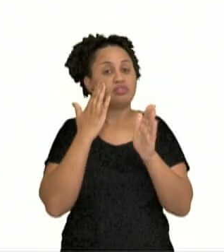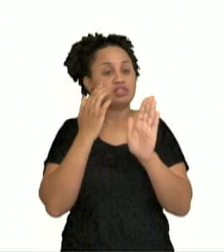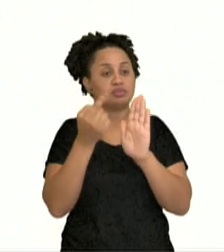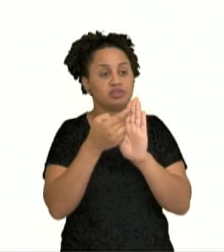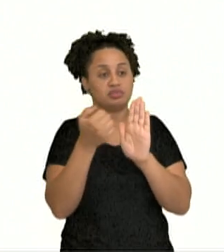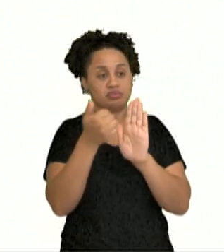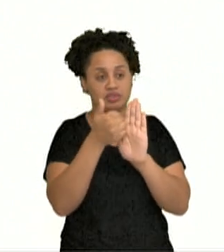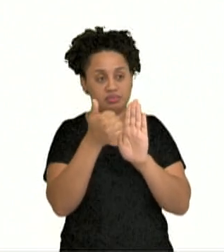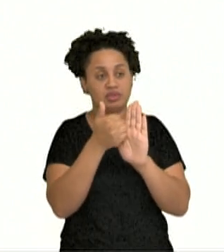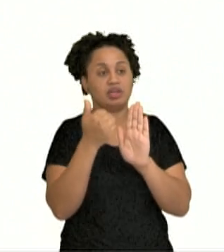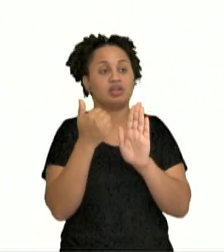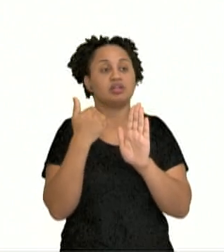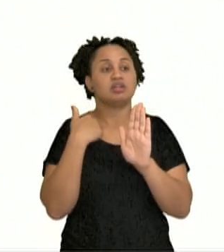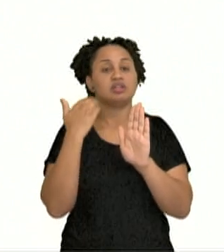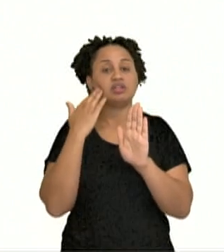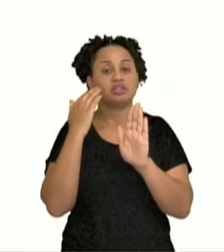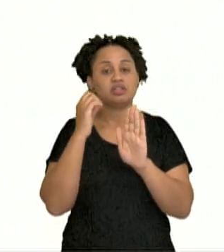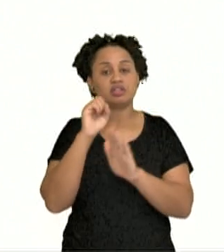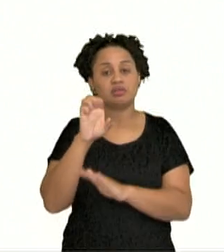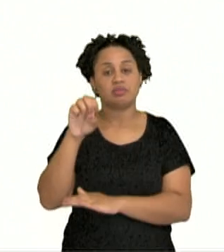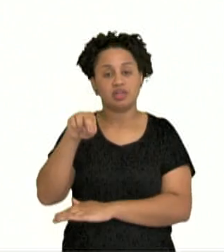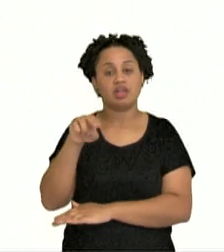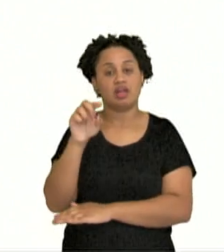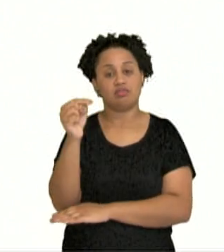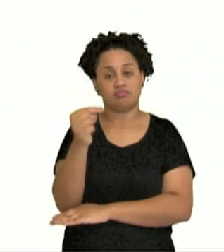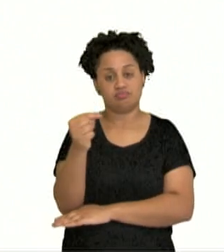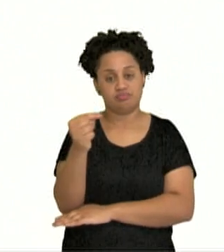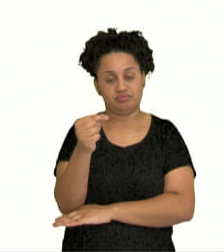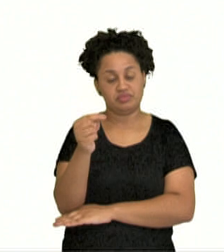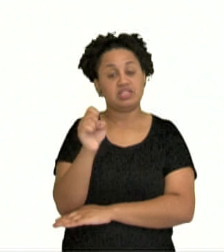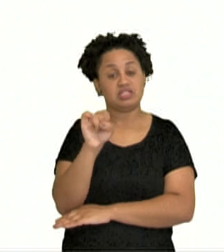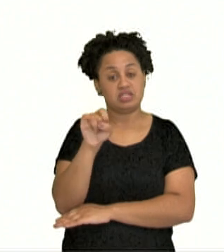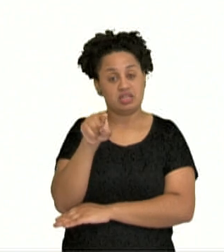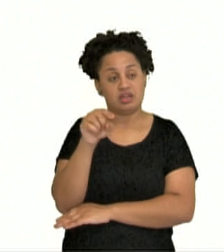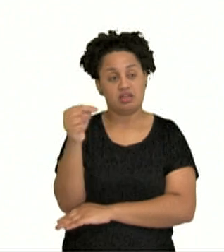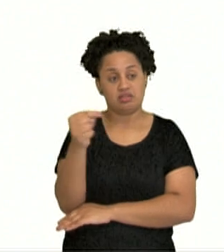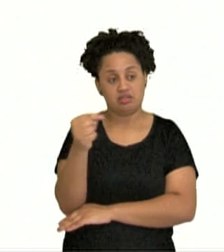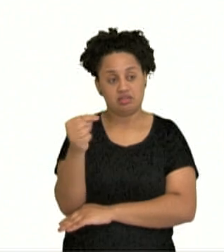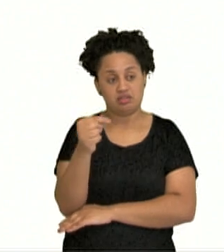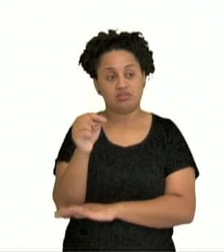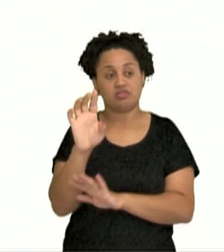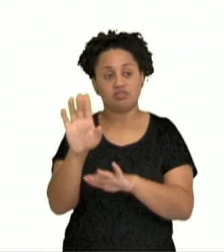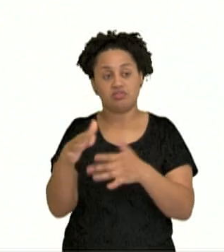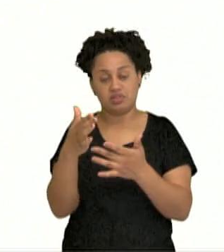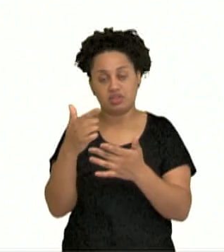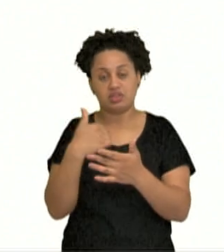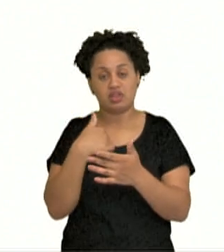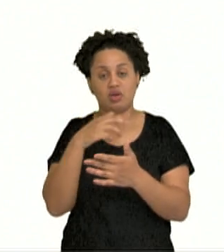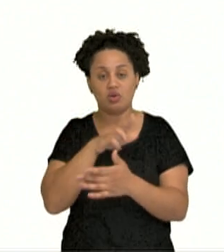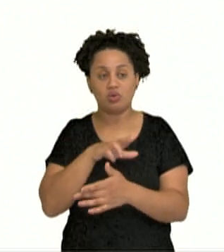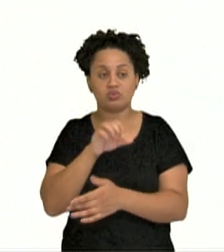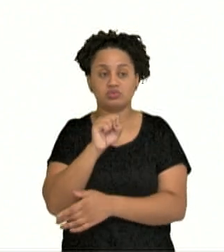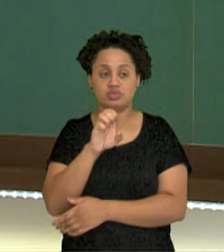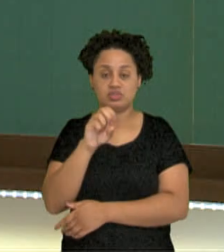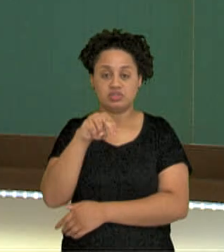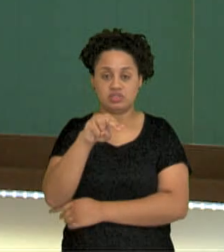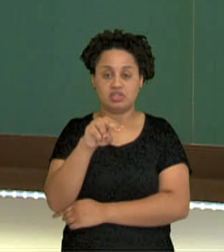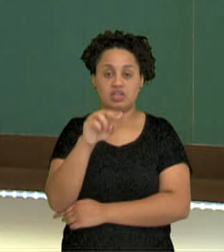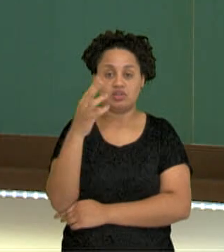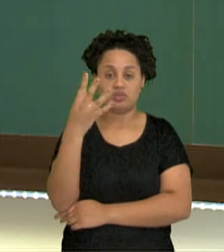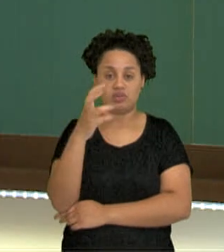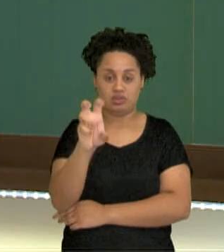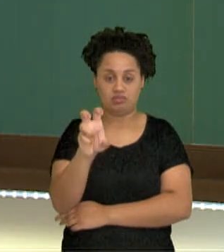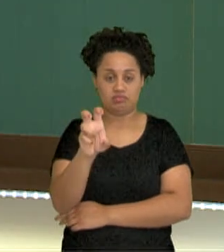e verificar que o seno é negativo. Se o seno é negativo, então eu vou usar o mesmo valor do seno